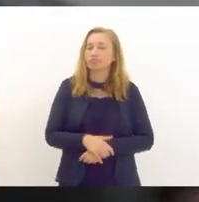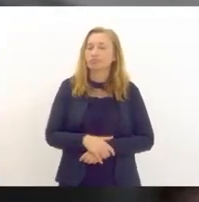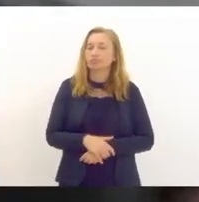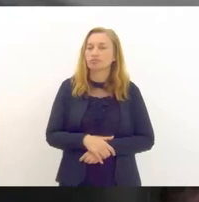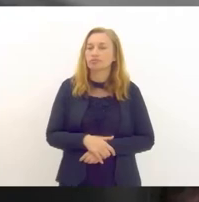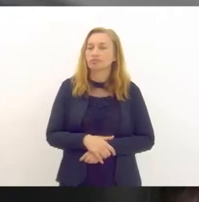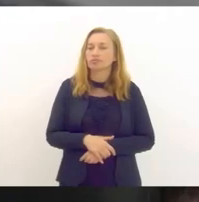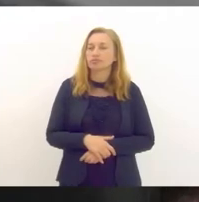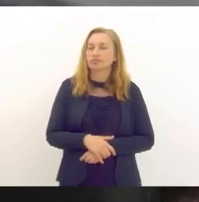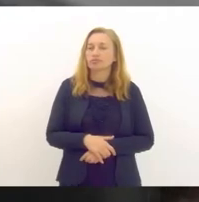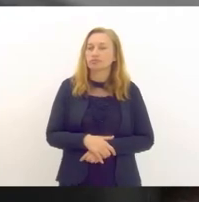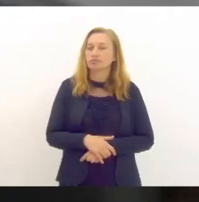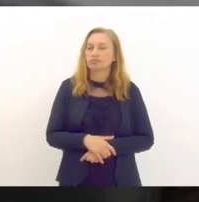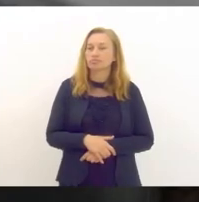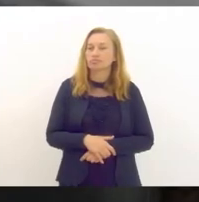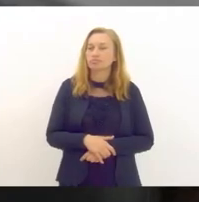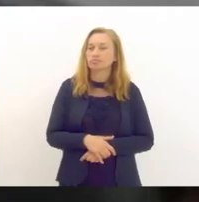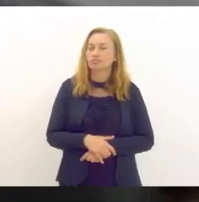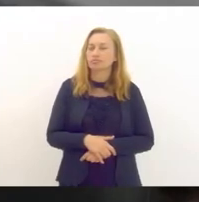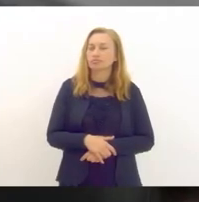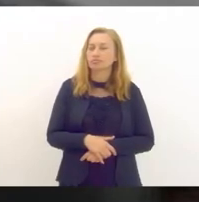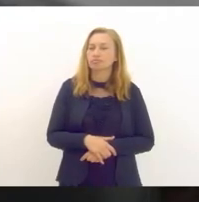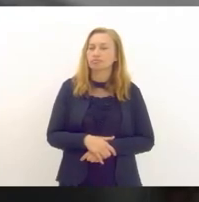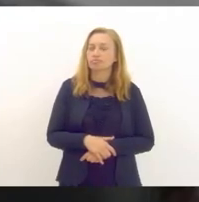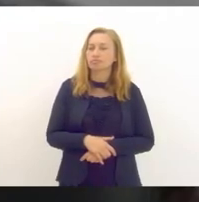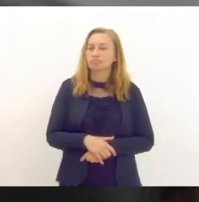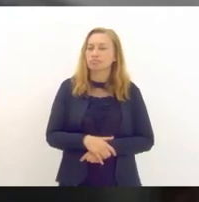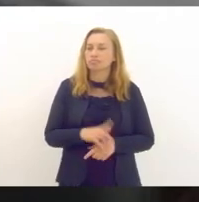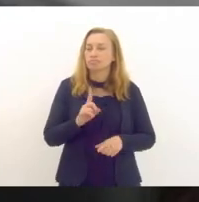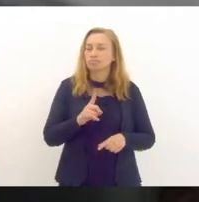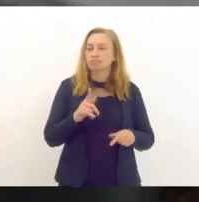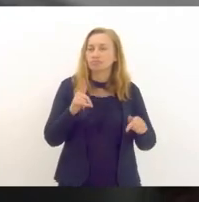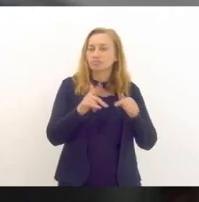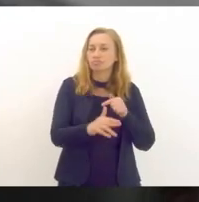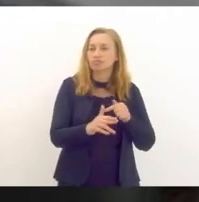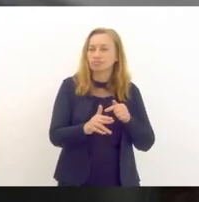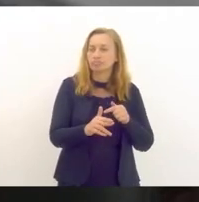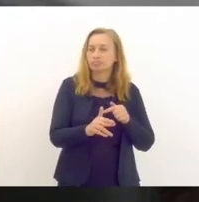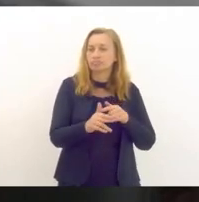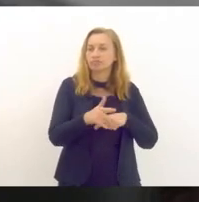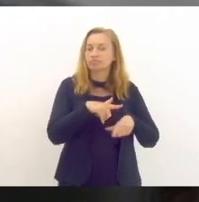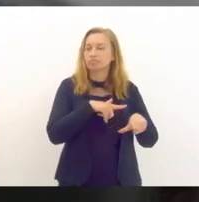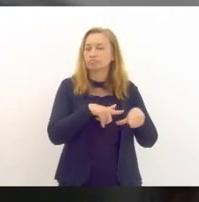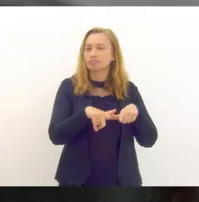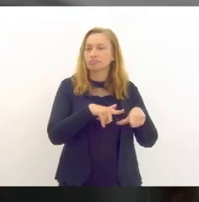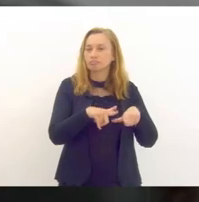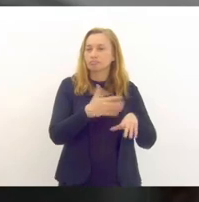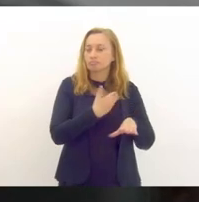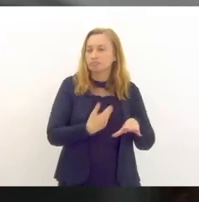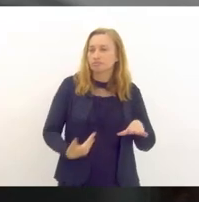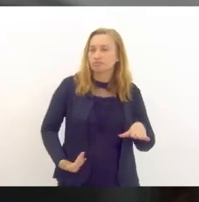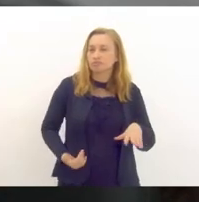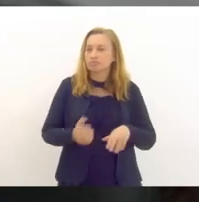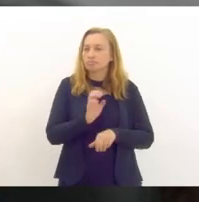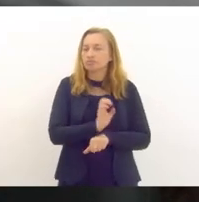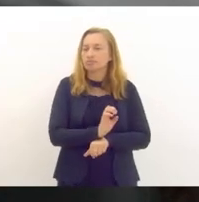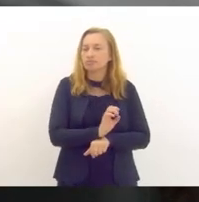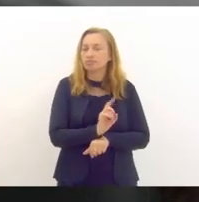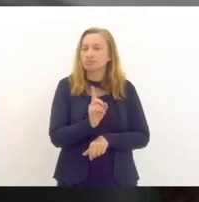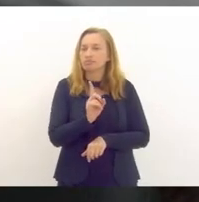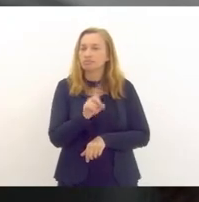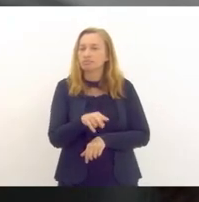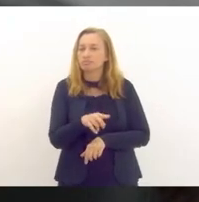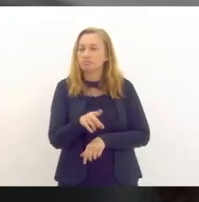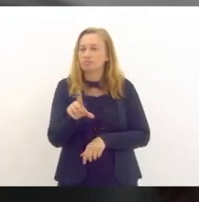impede de arrobas de poder de por exemplo tá no Exercício do Governo do Estado e não